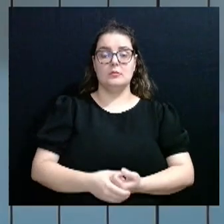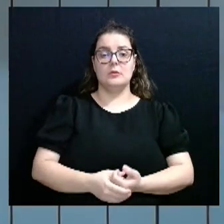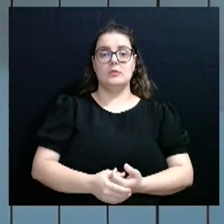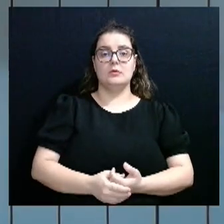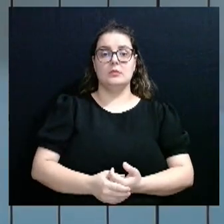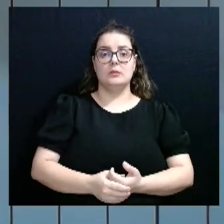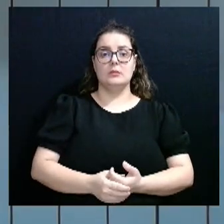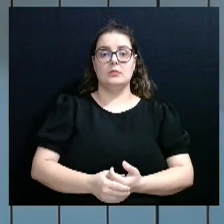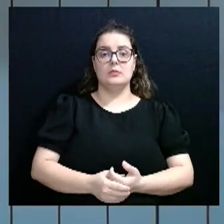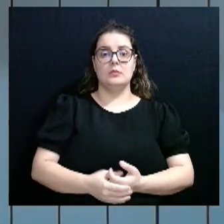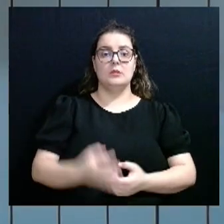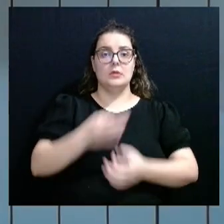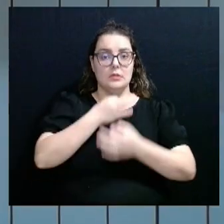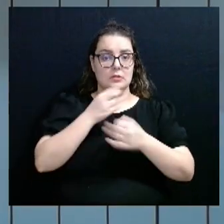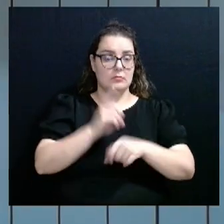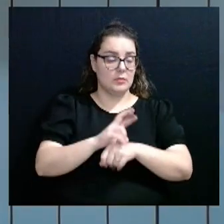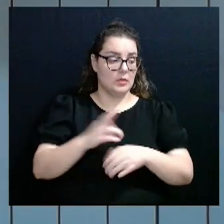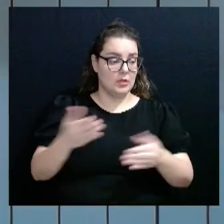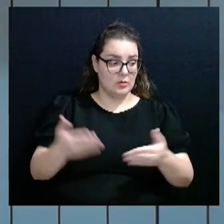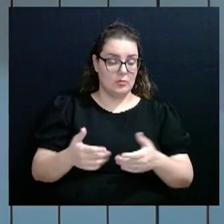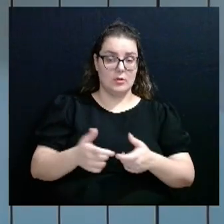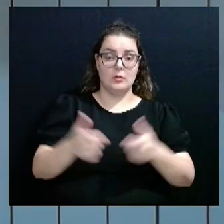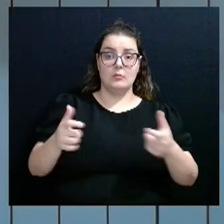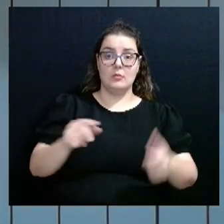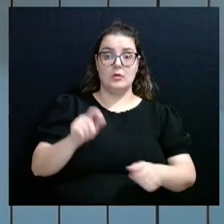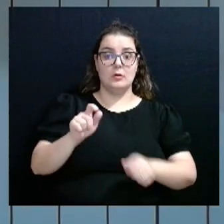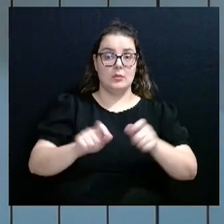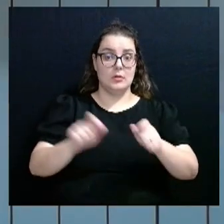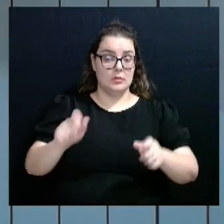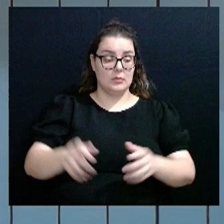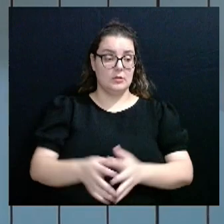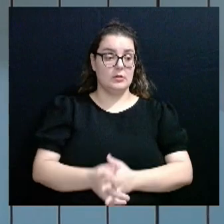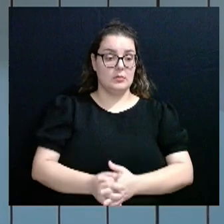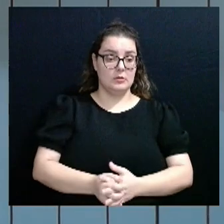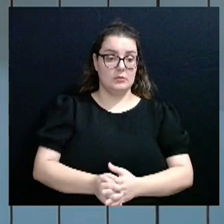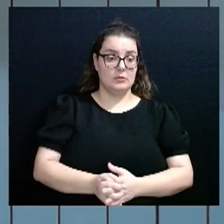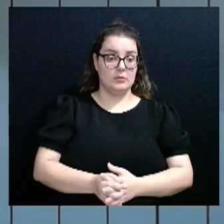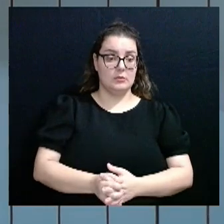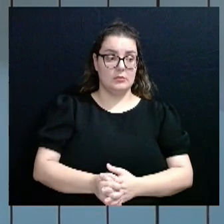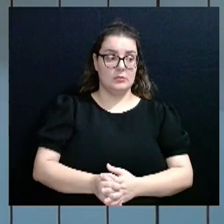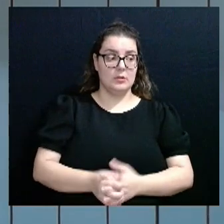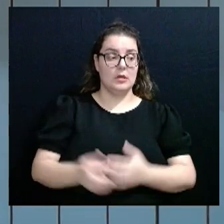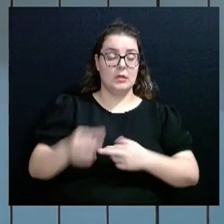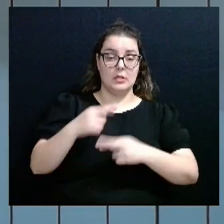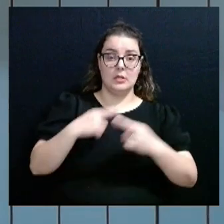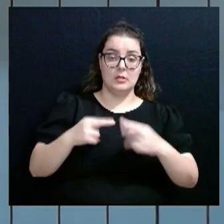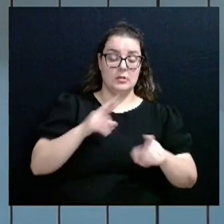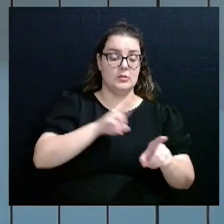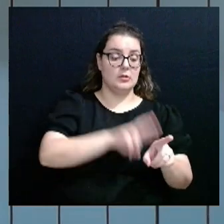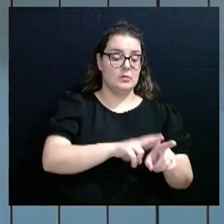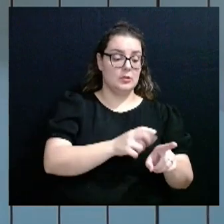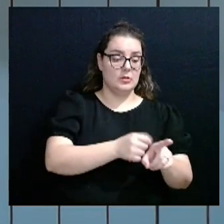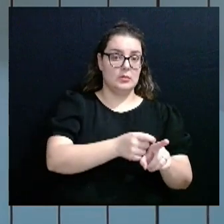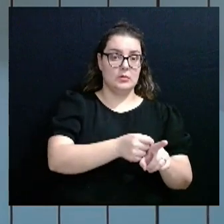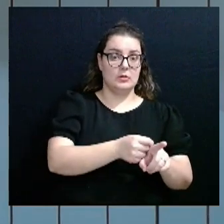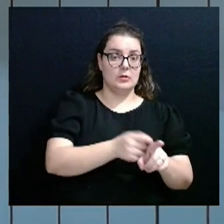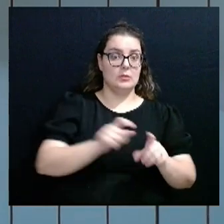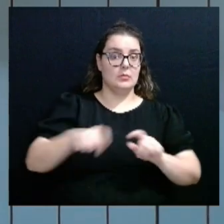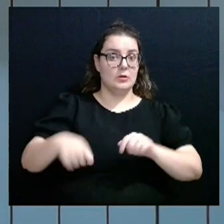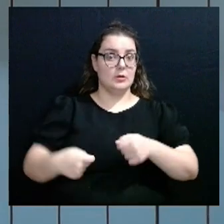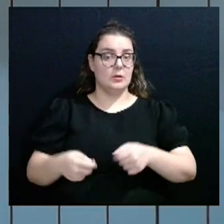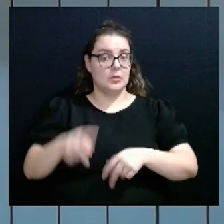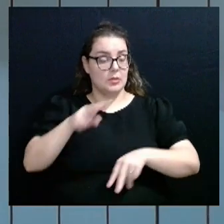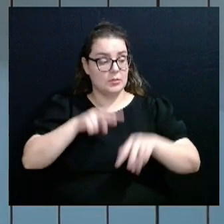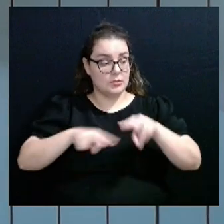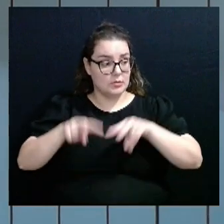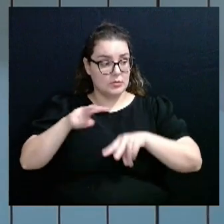Excelente, doutor. Agora, a maioria das pessoas ainda associa o câncer de próstata a sintomas visíveis. No caso